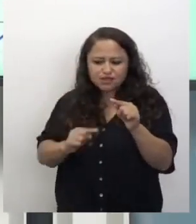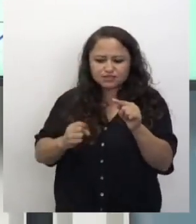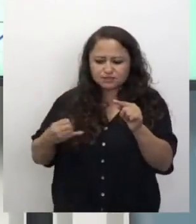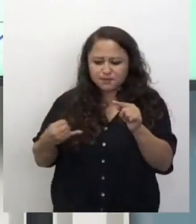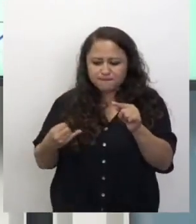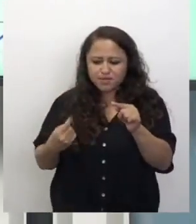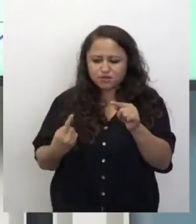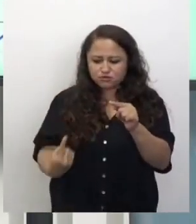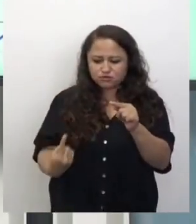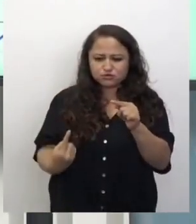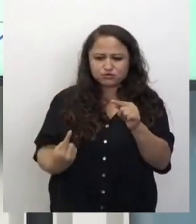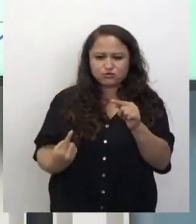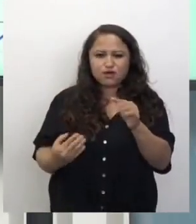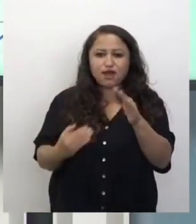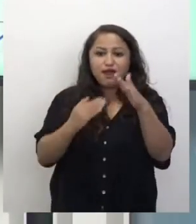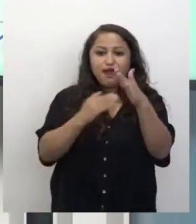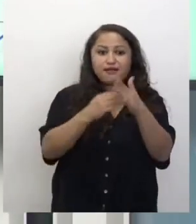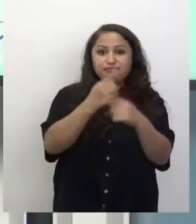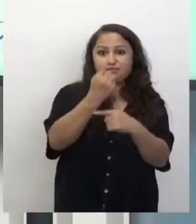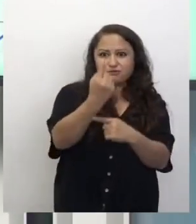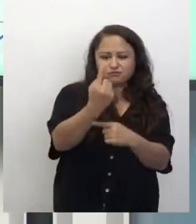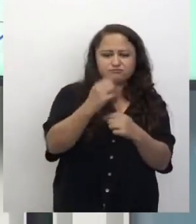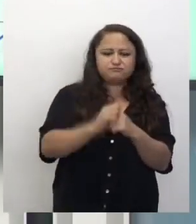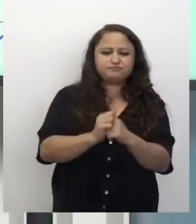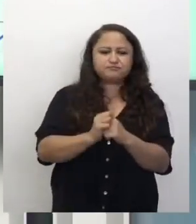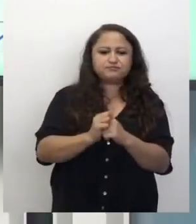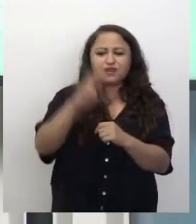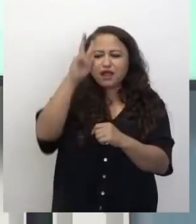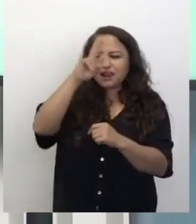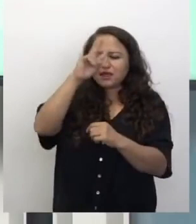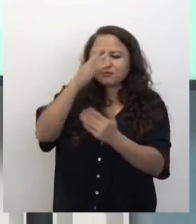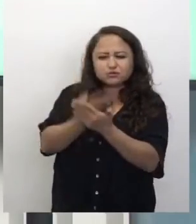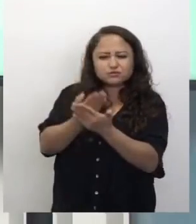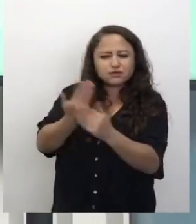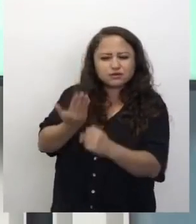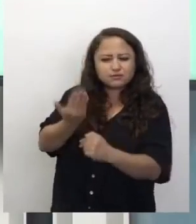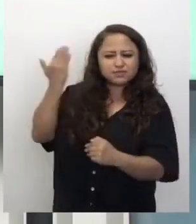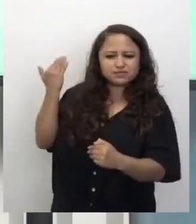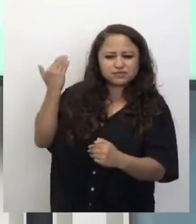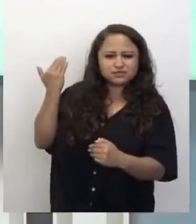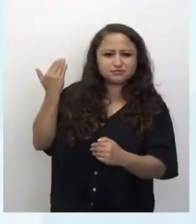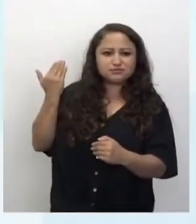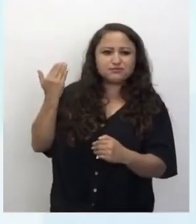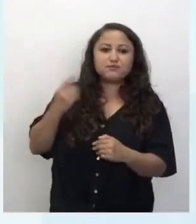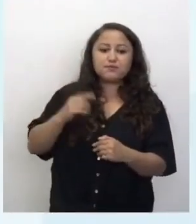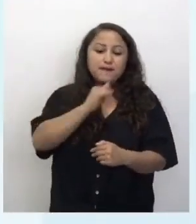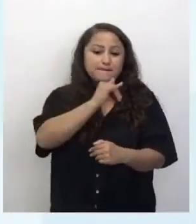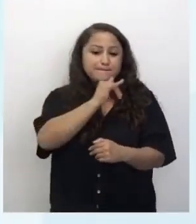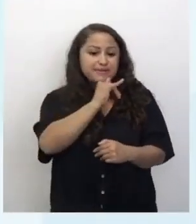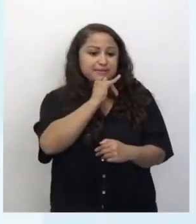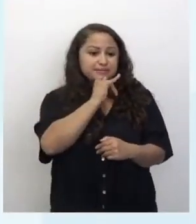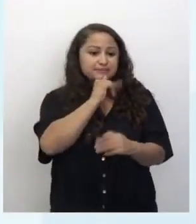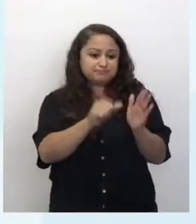aula passada? Lembrou? Muito bem. Então, vamos agora para um primeiro exemplo.